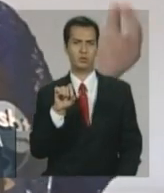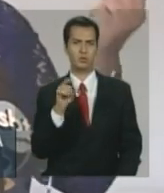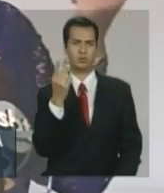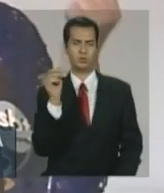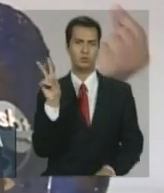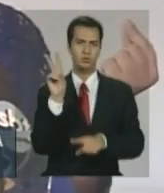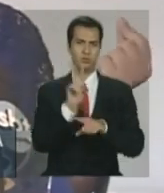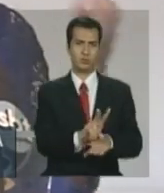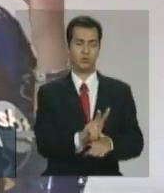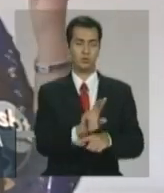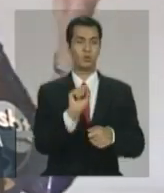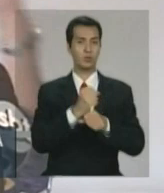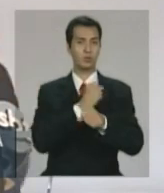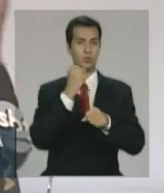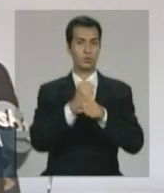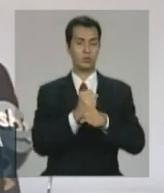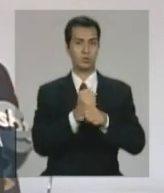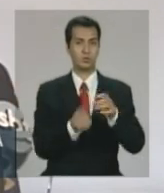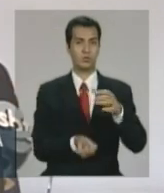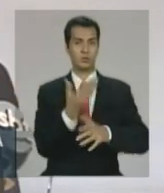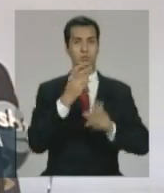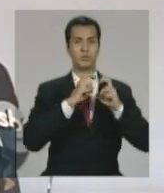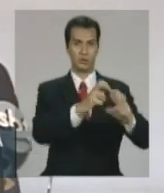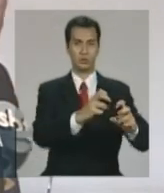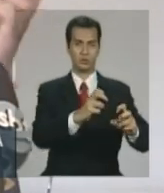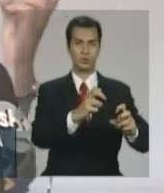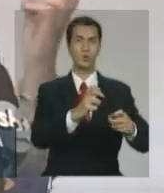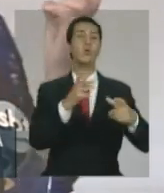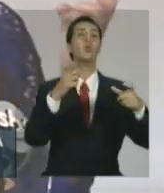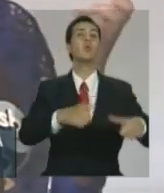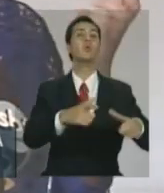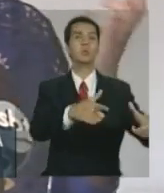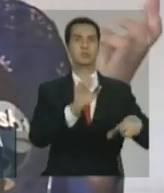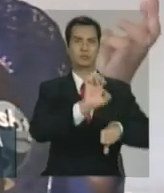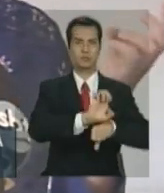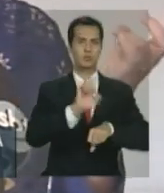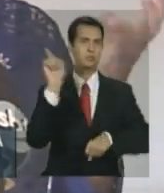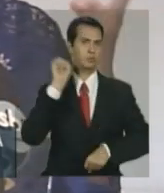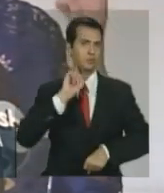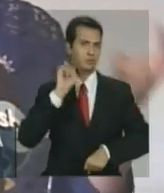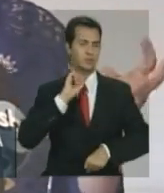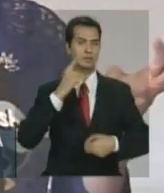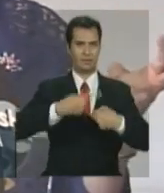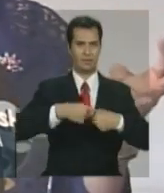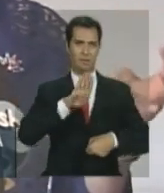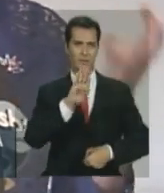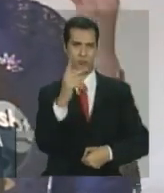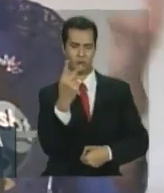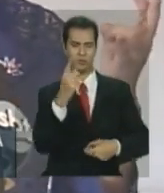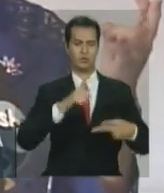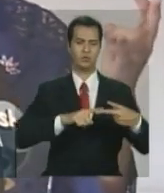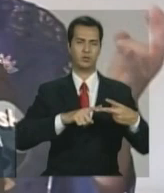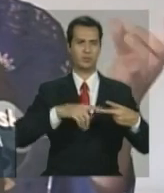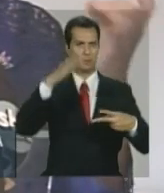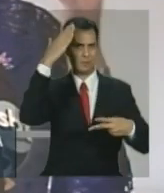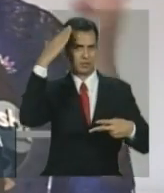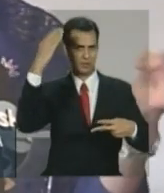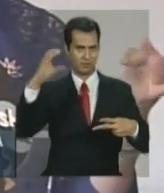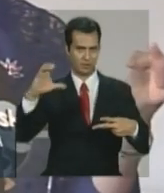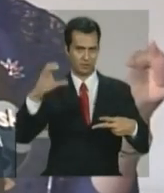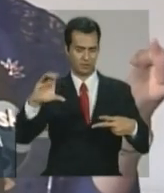financiamento para metrô em Minas Gerais, Belo Horizonte, Paraná,